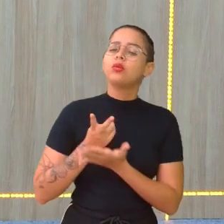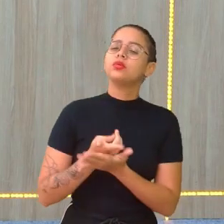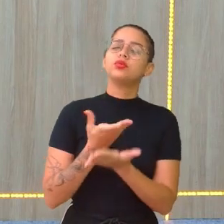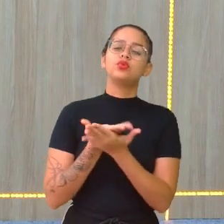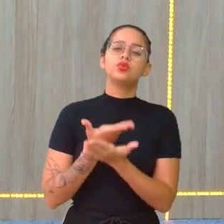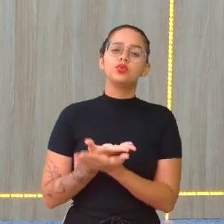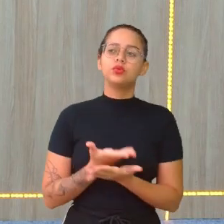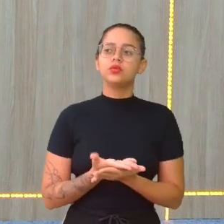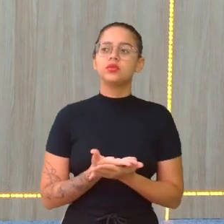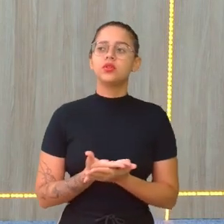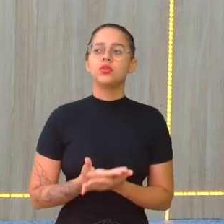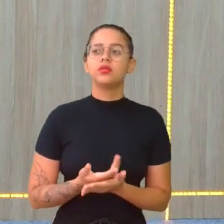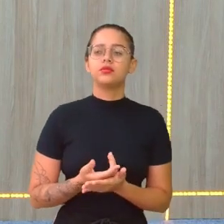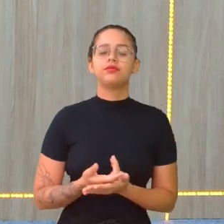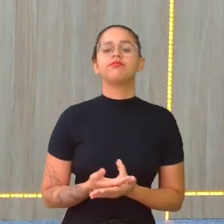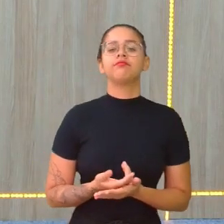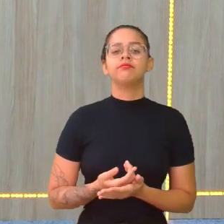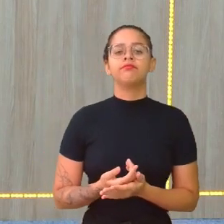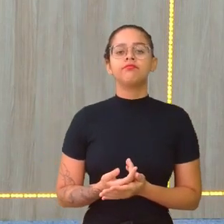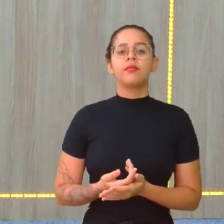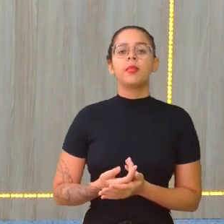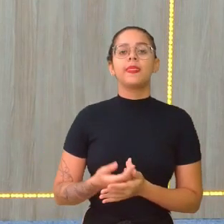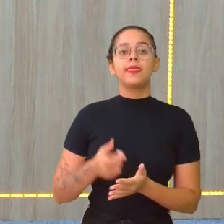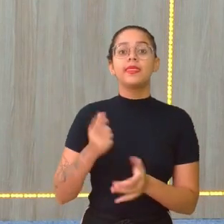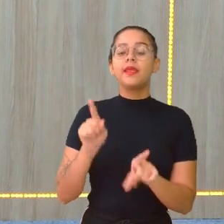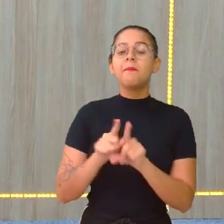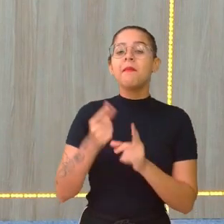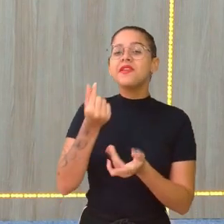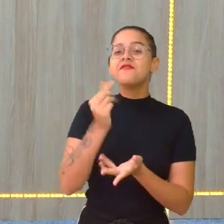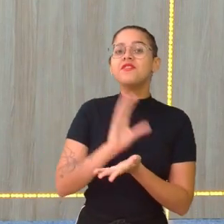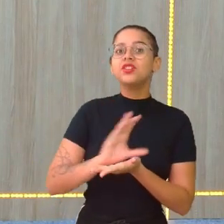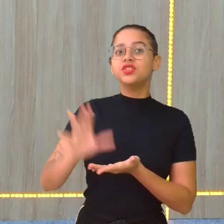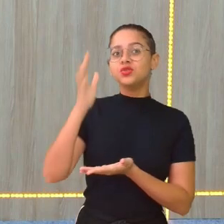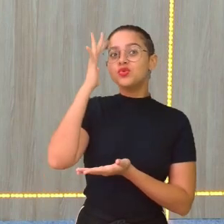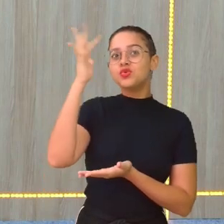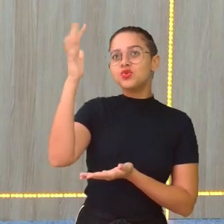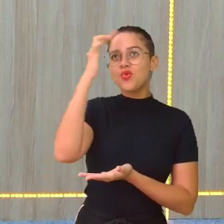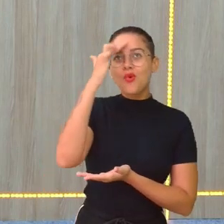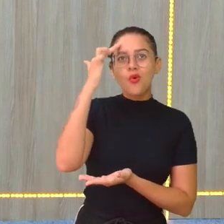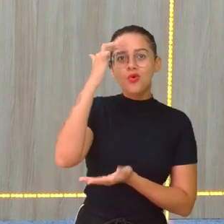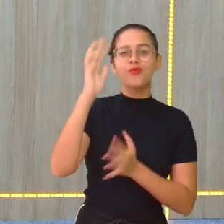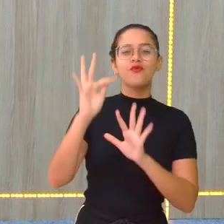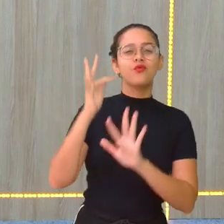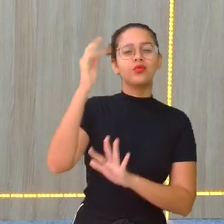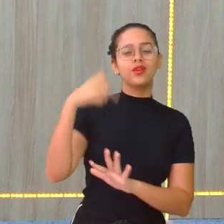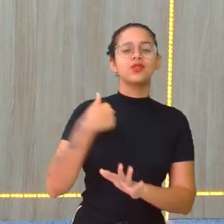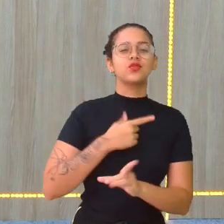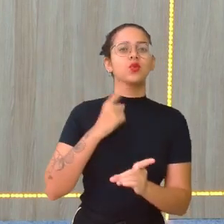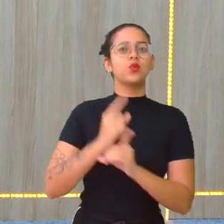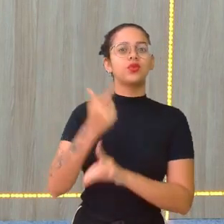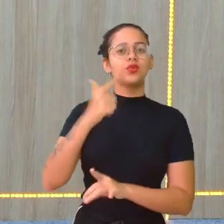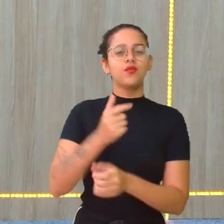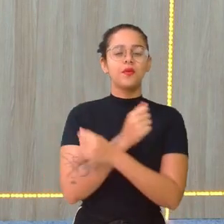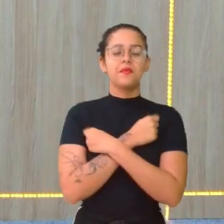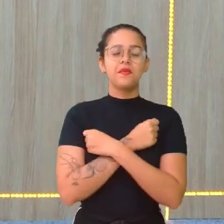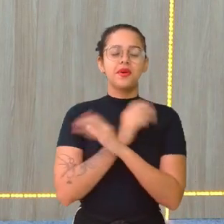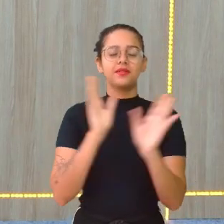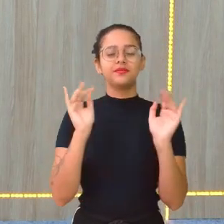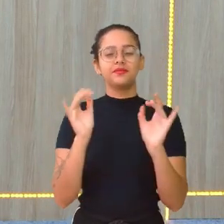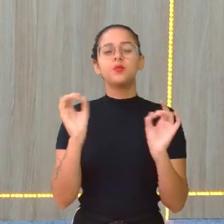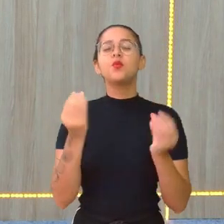estudando, continuem investindo no seu sonho e em breve a gente se reencontra. Um abraço, gente.